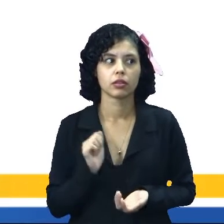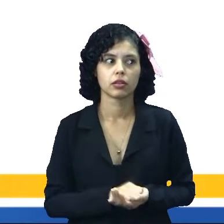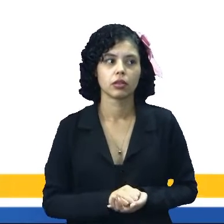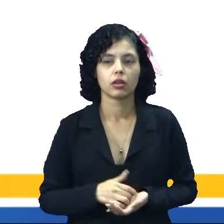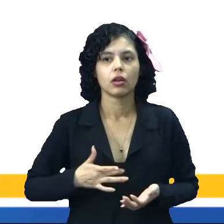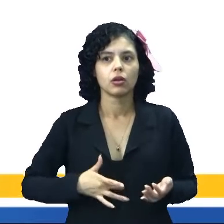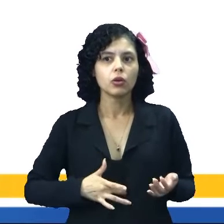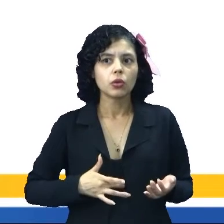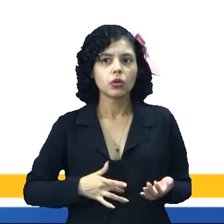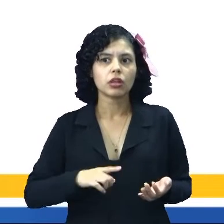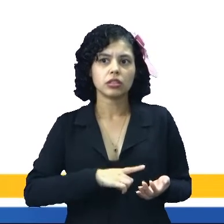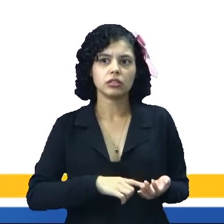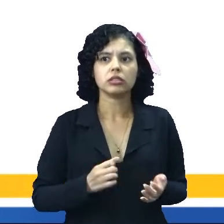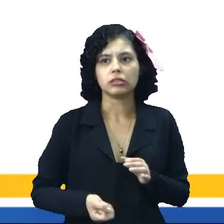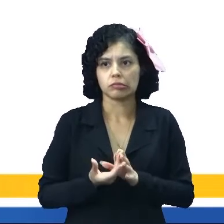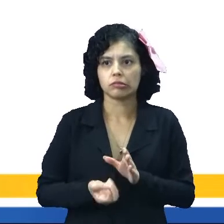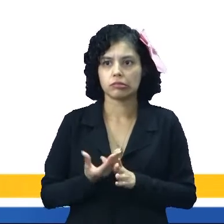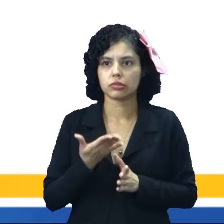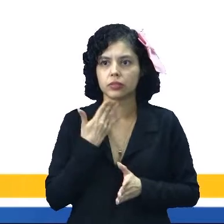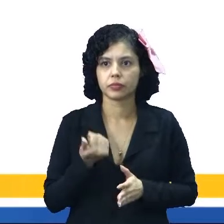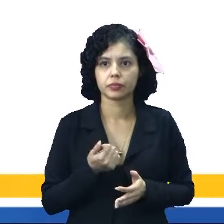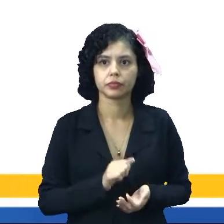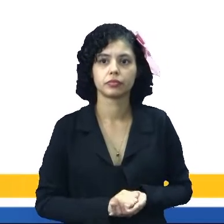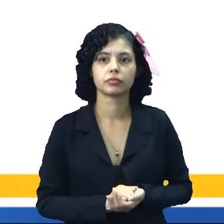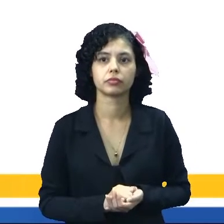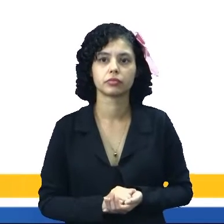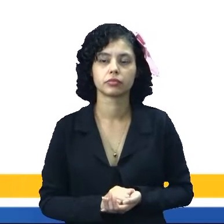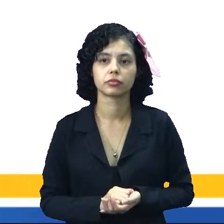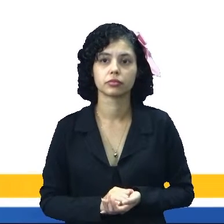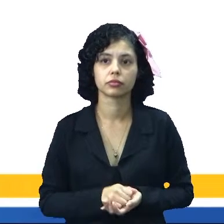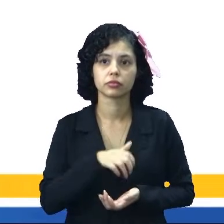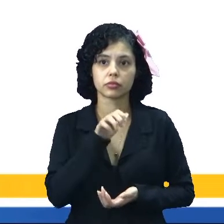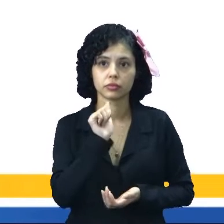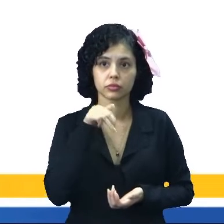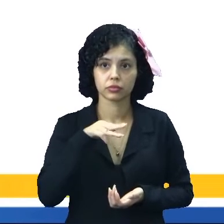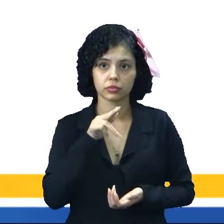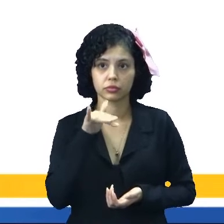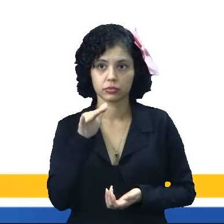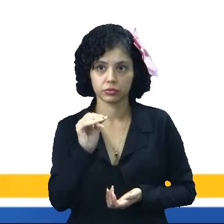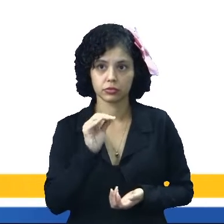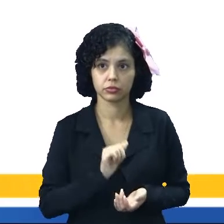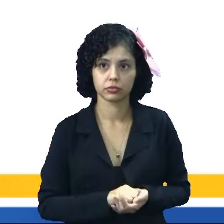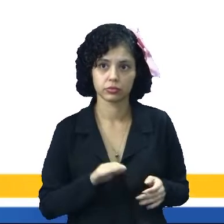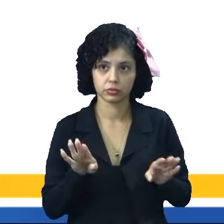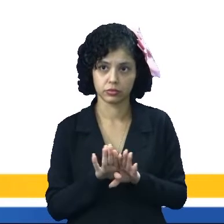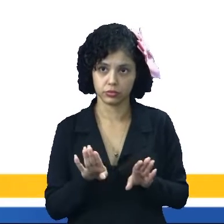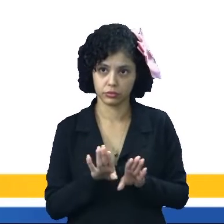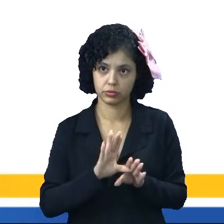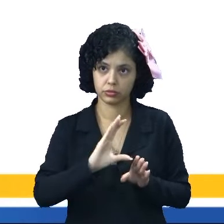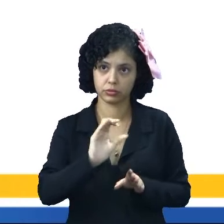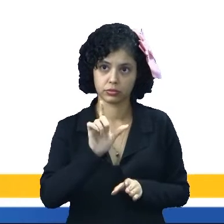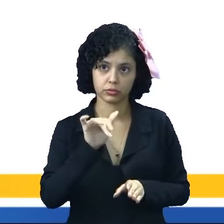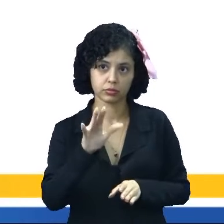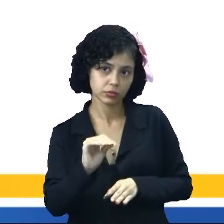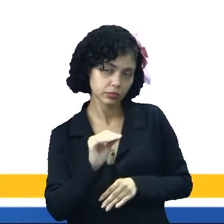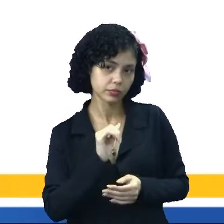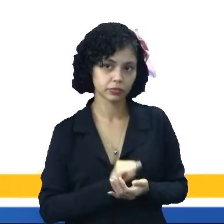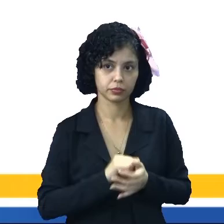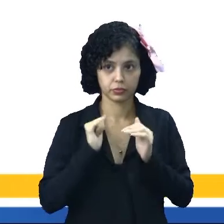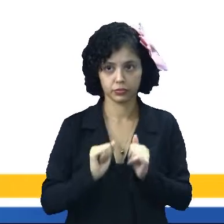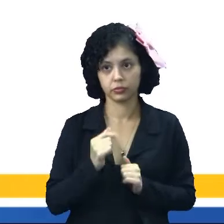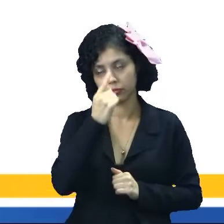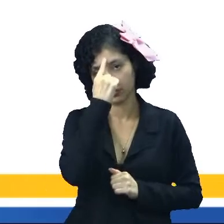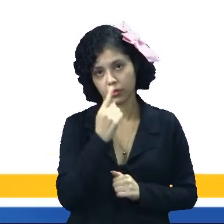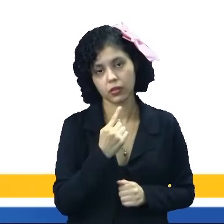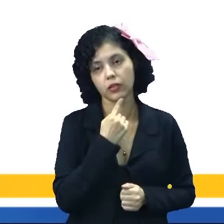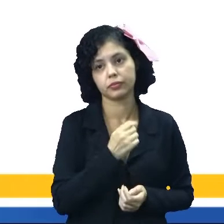nível de acidez que o teu corpo está produzindo. Temos o hidróxido de amônio e o hidróxido de cálcio também, que como vocês podem observar